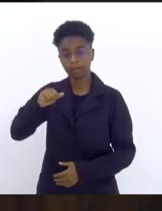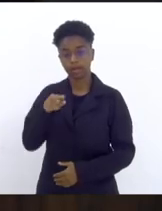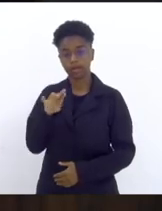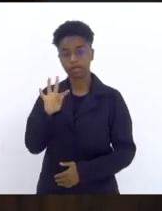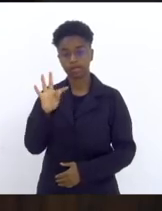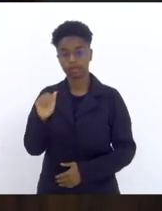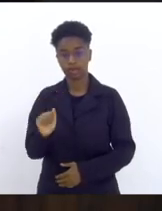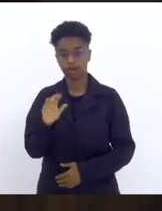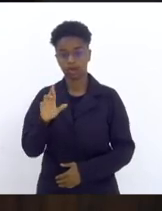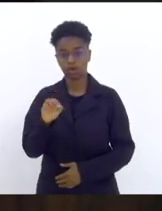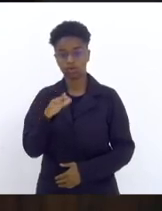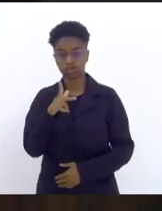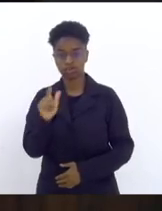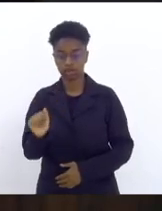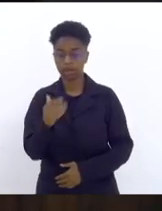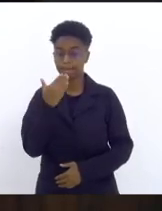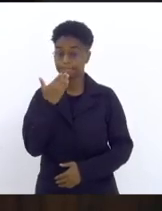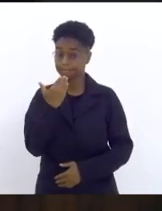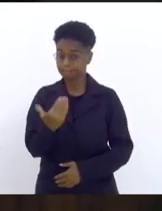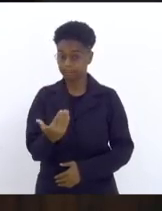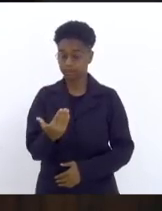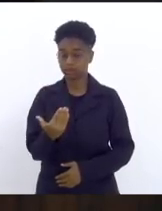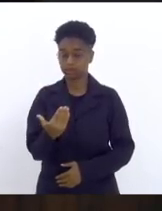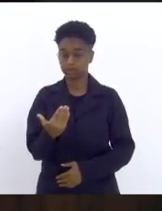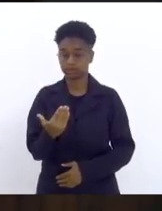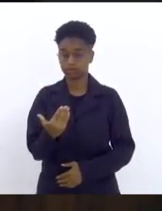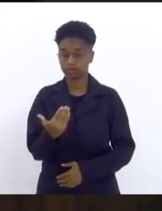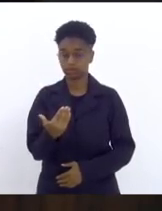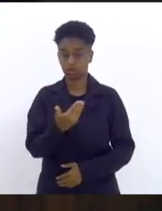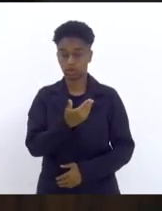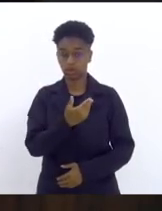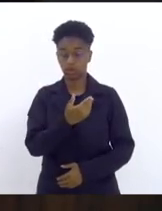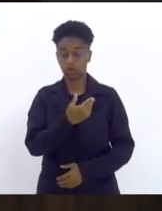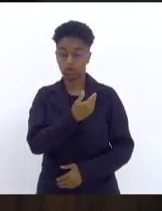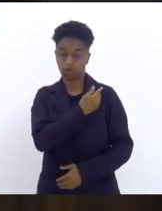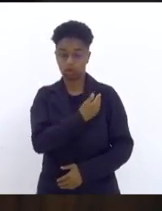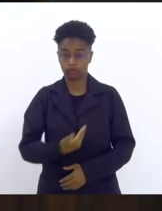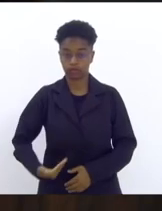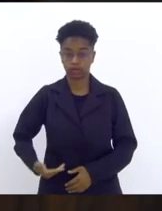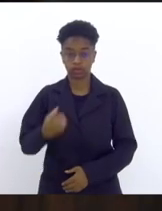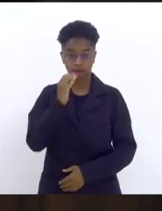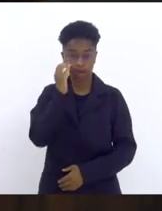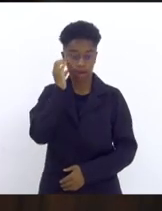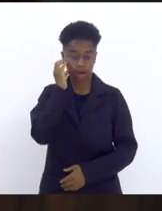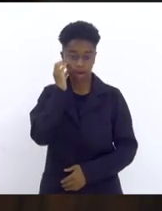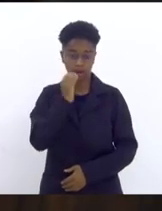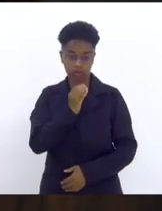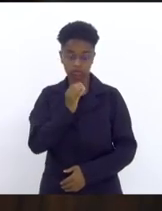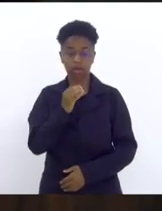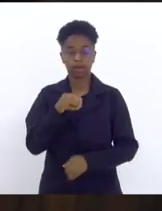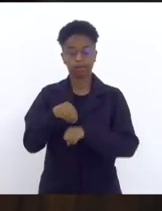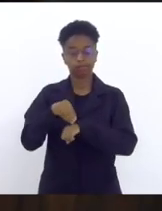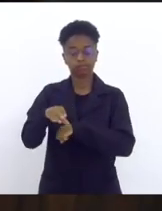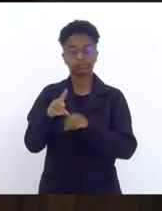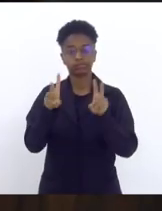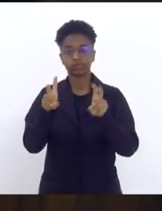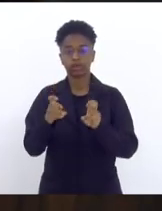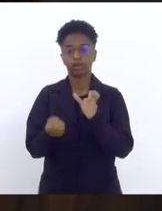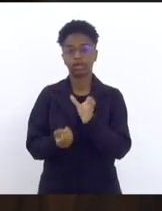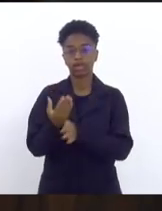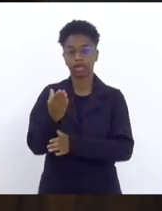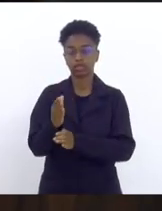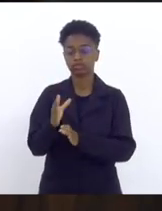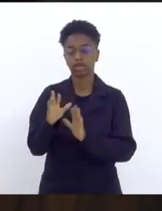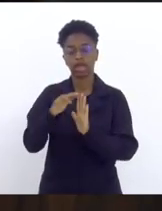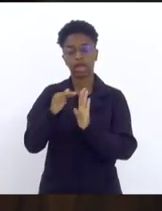Rocha que solicita o governador Cláudio Castro envio de mensagem dispondo sobre a criação do código de